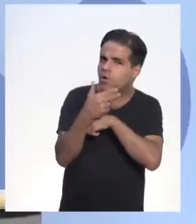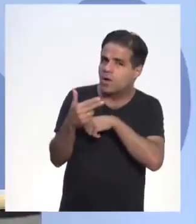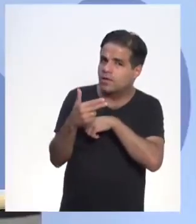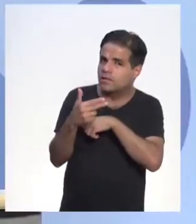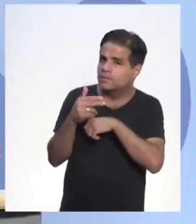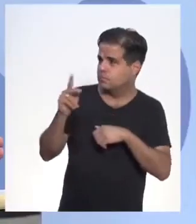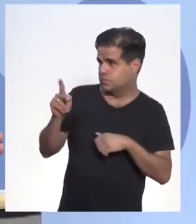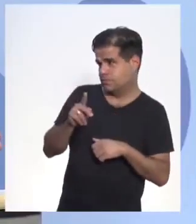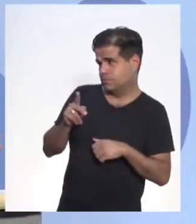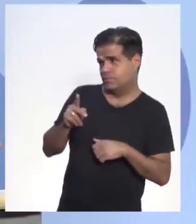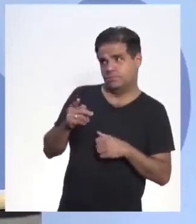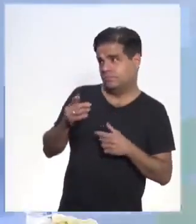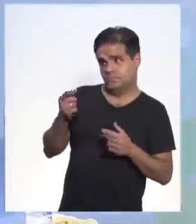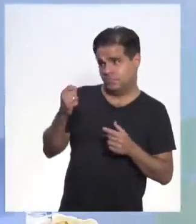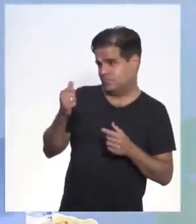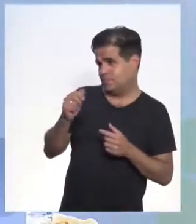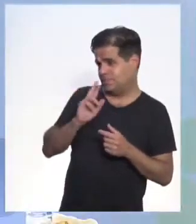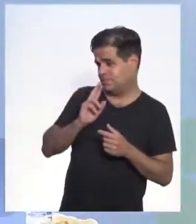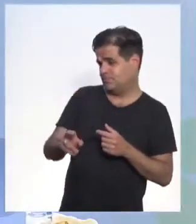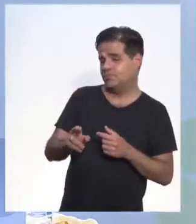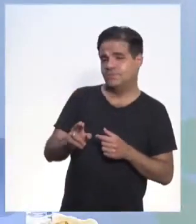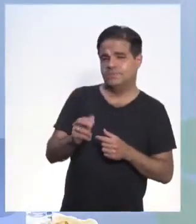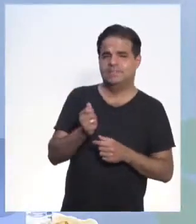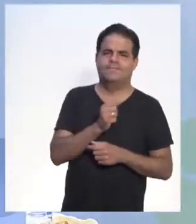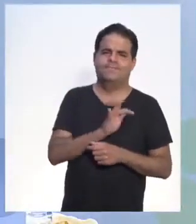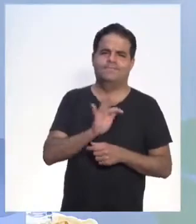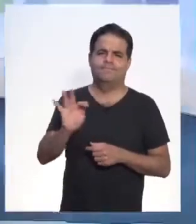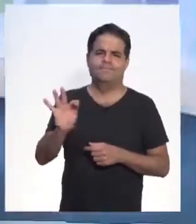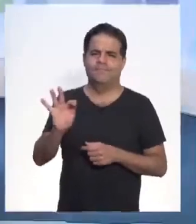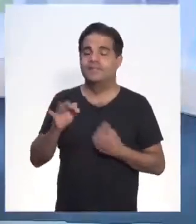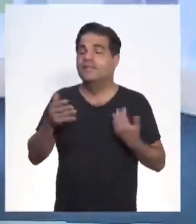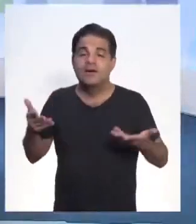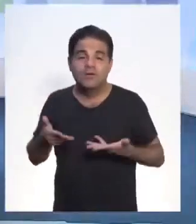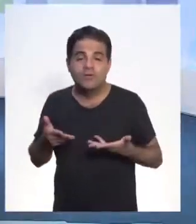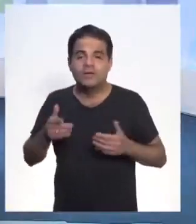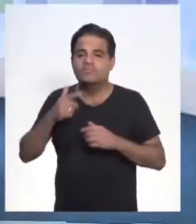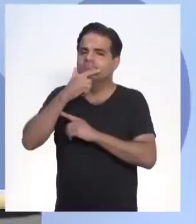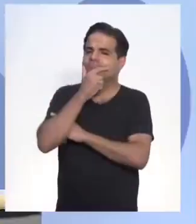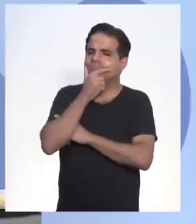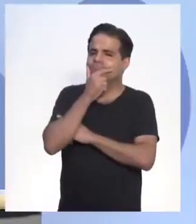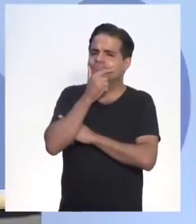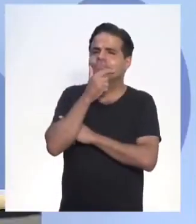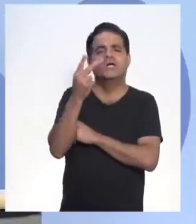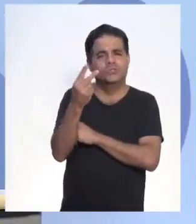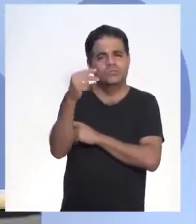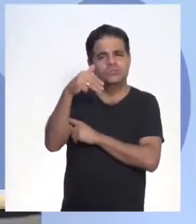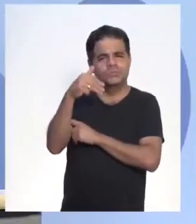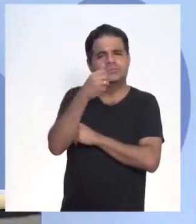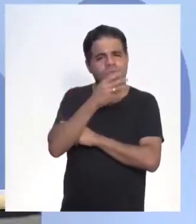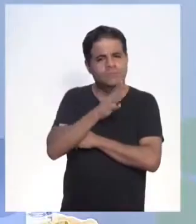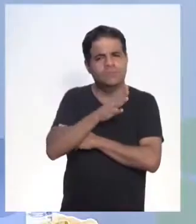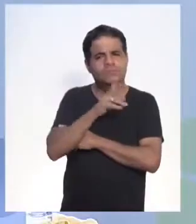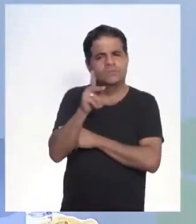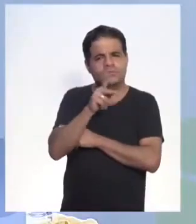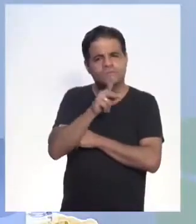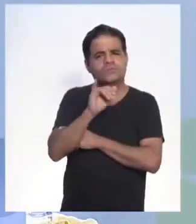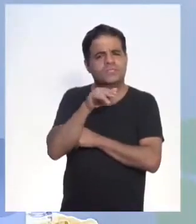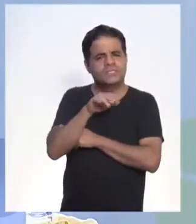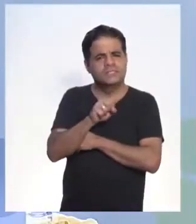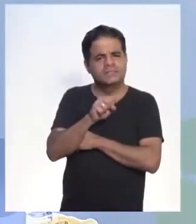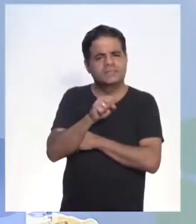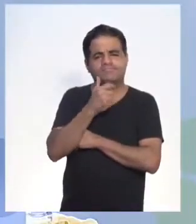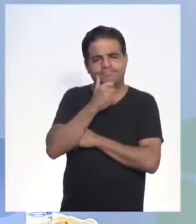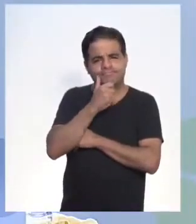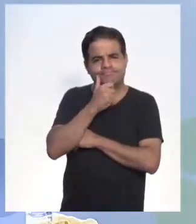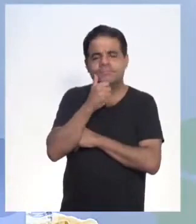deu quase a resposta aí, né? Aff. E agora? Eles vão ter 2 minutos só, né, professora Inês? Tá bom, pessoal.